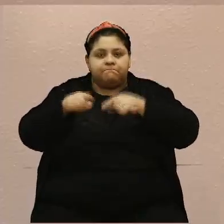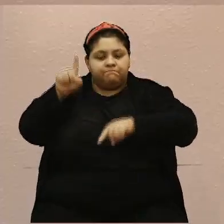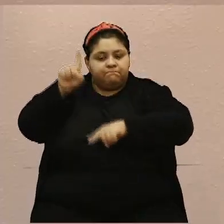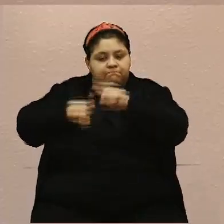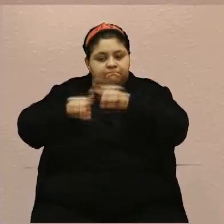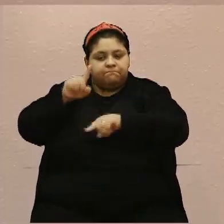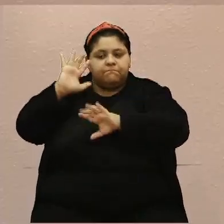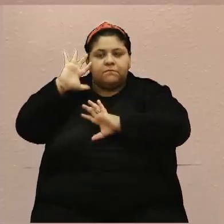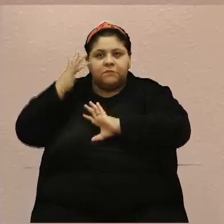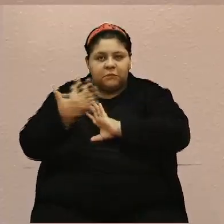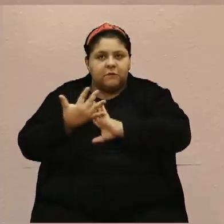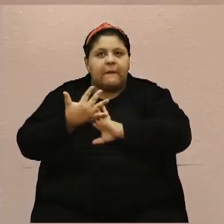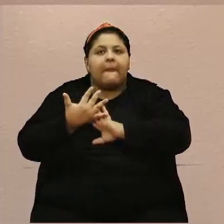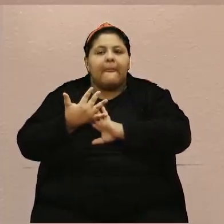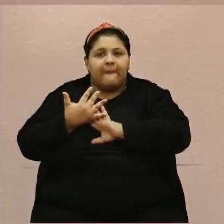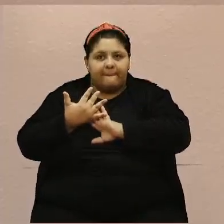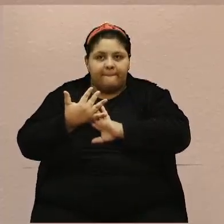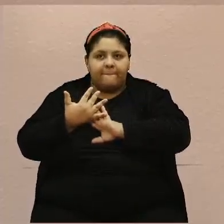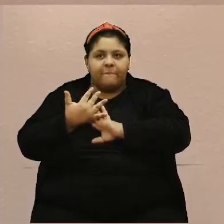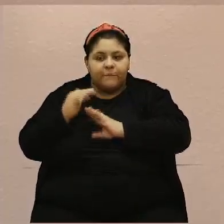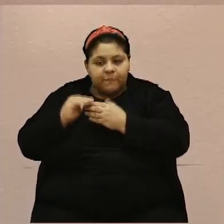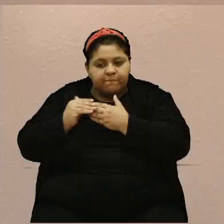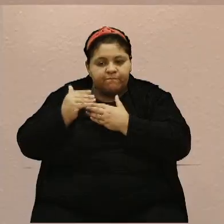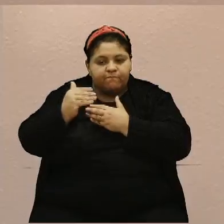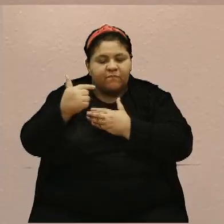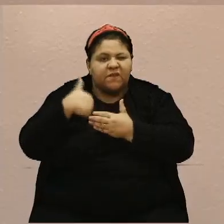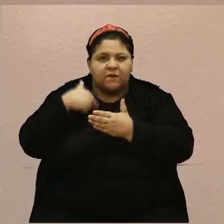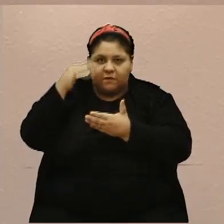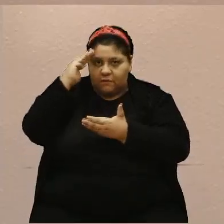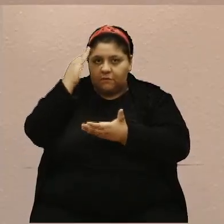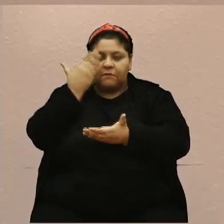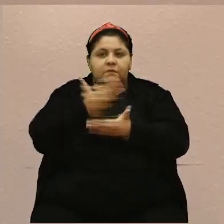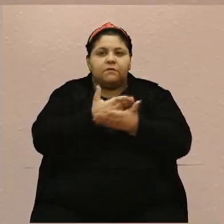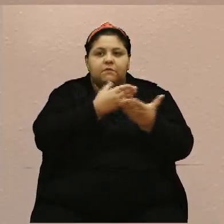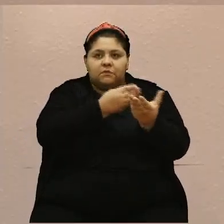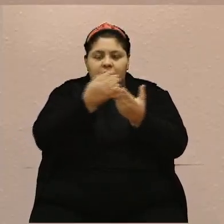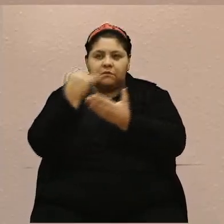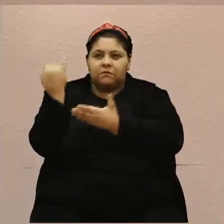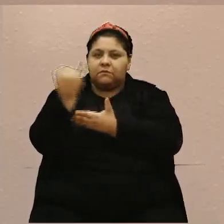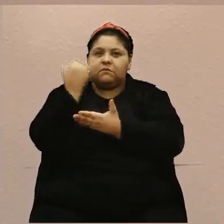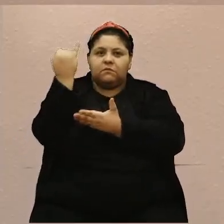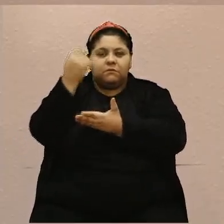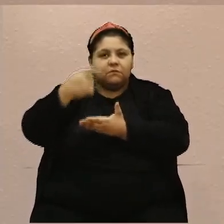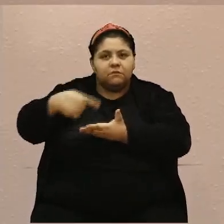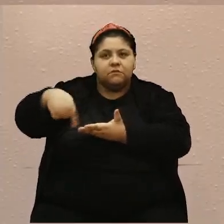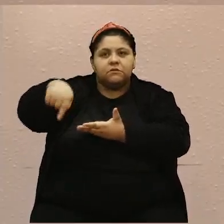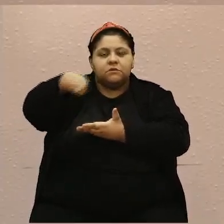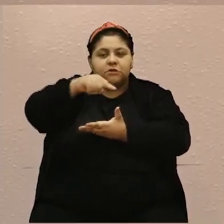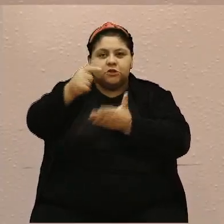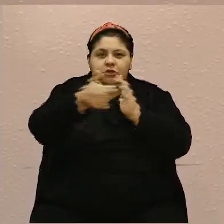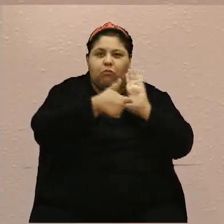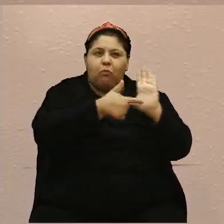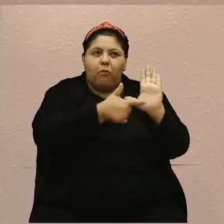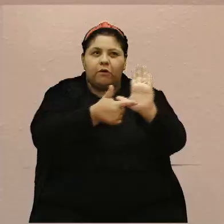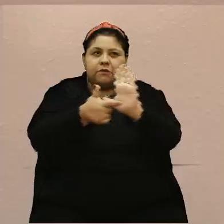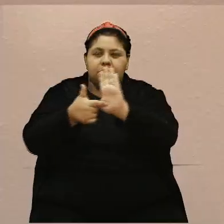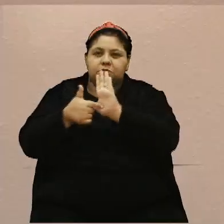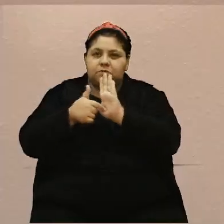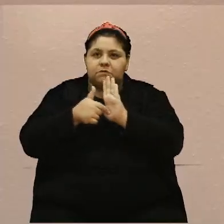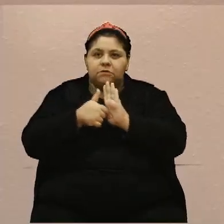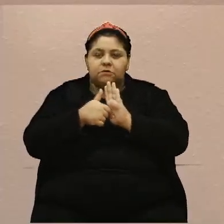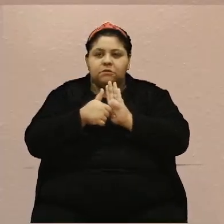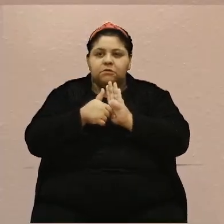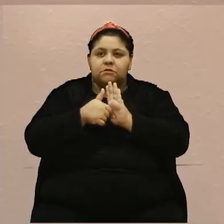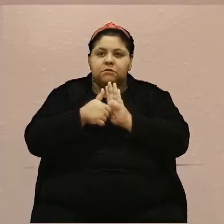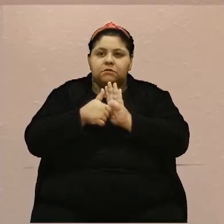estivessem acontecendo no decorrer. Então, eu acredito que é muito importante a gente sinalizar para isso,